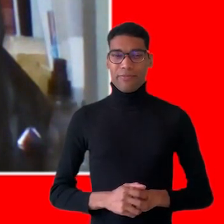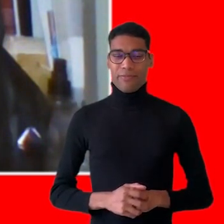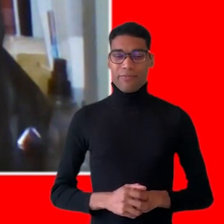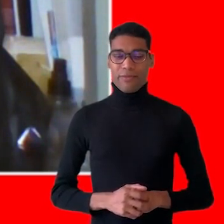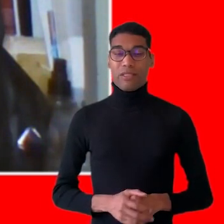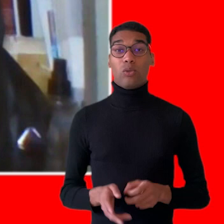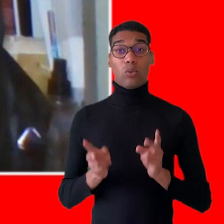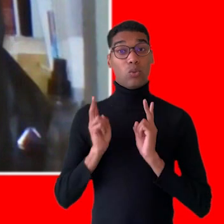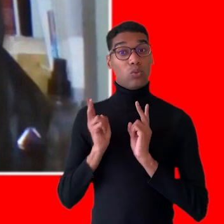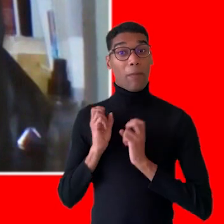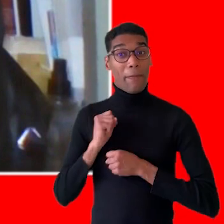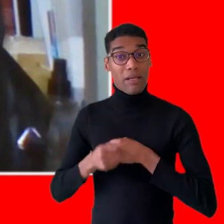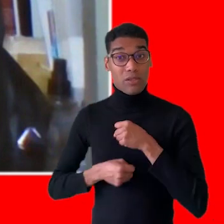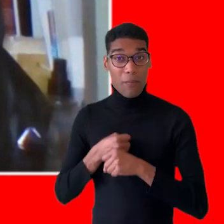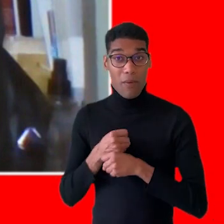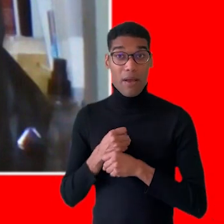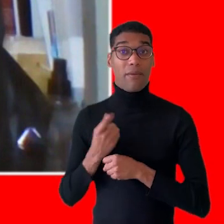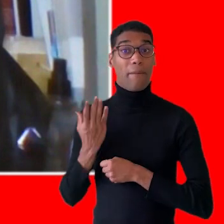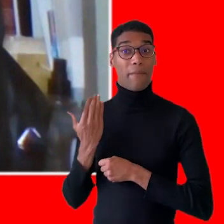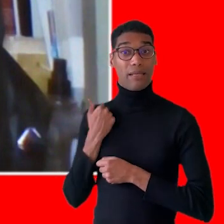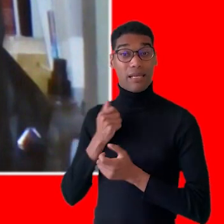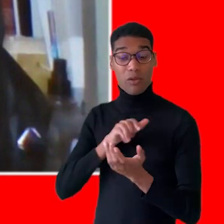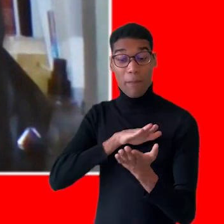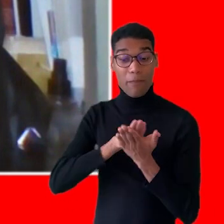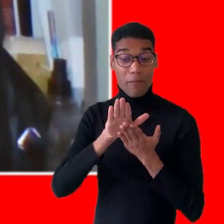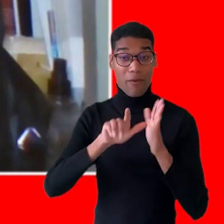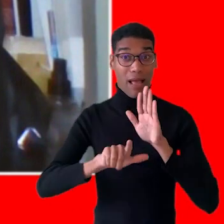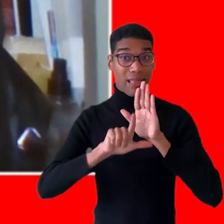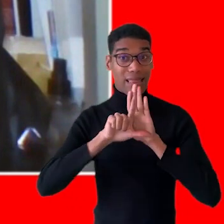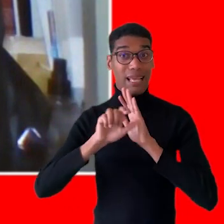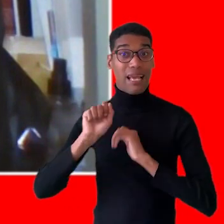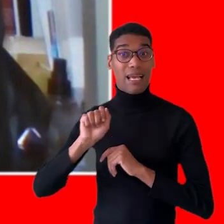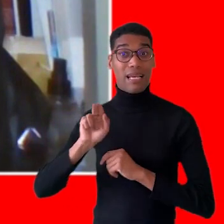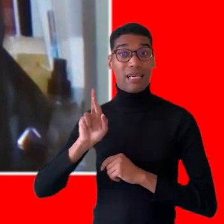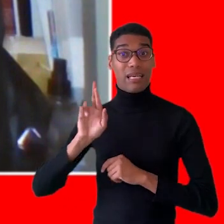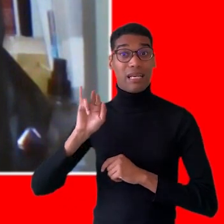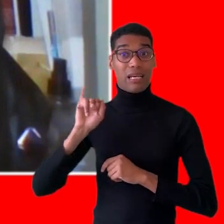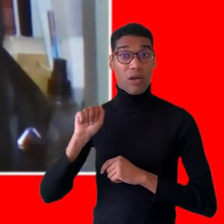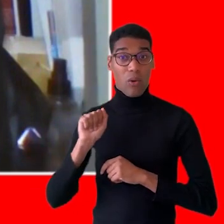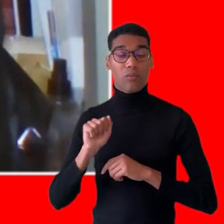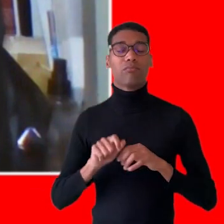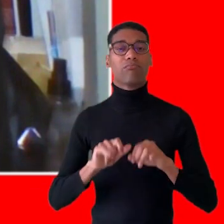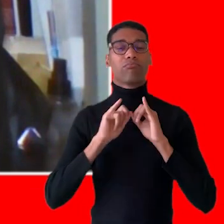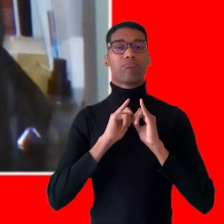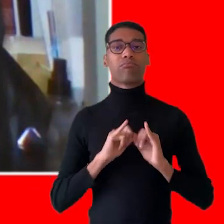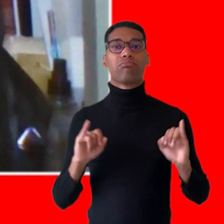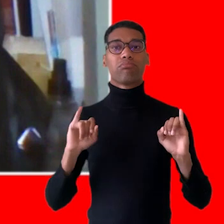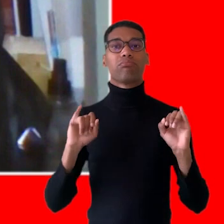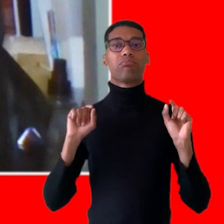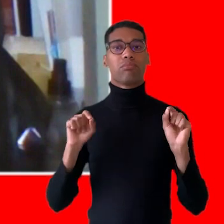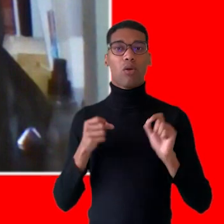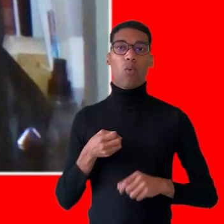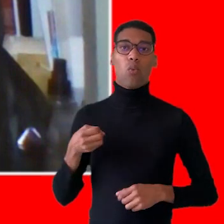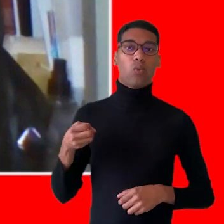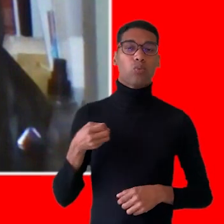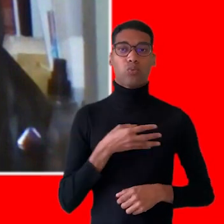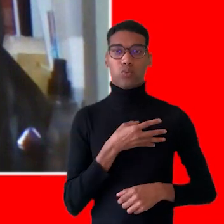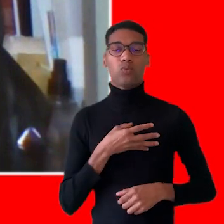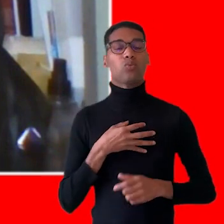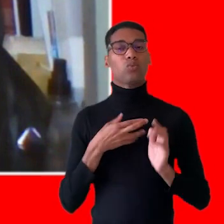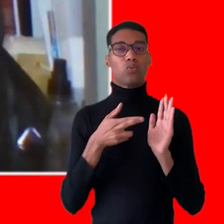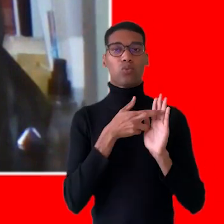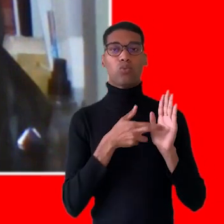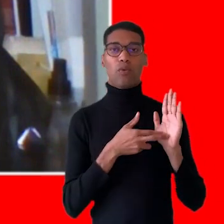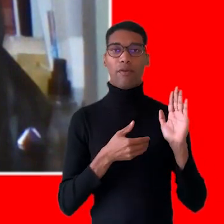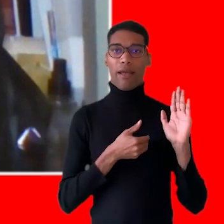No mesmo ano de publicação da Lei Áurea, foi decretado também um novo